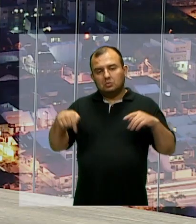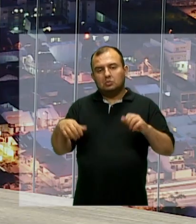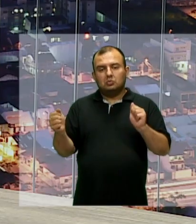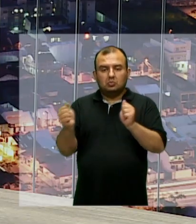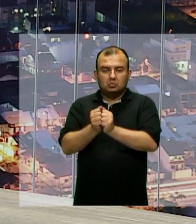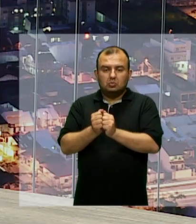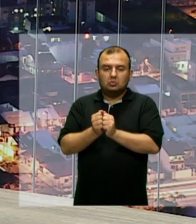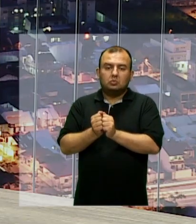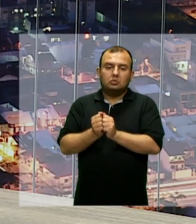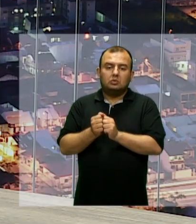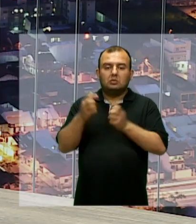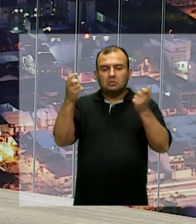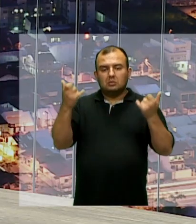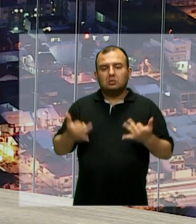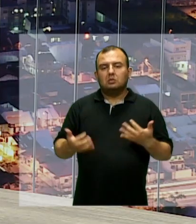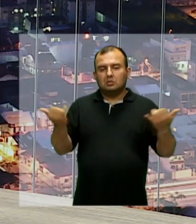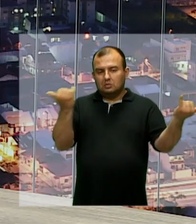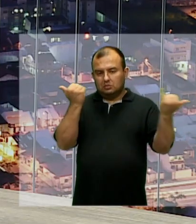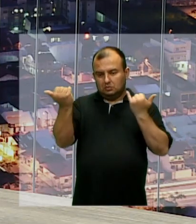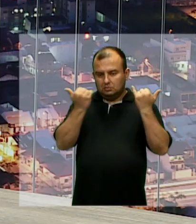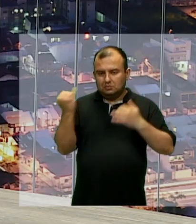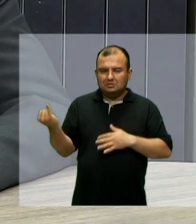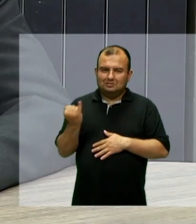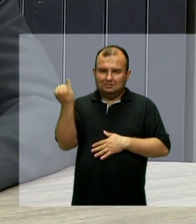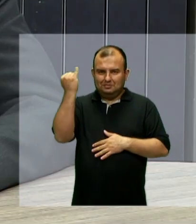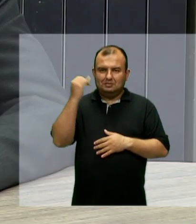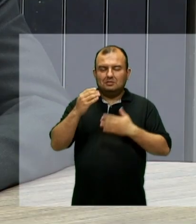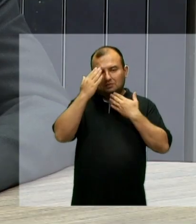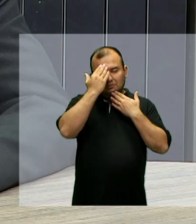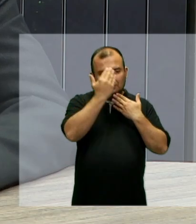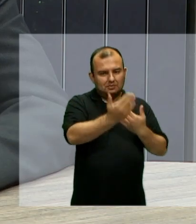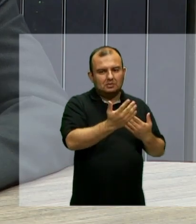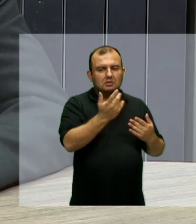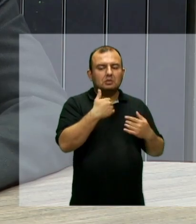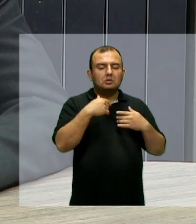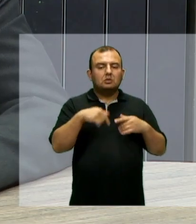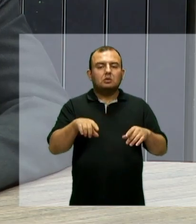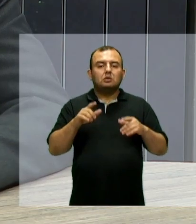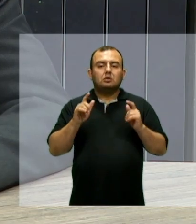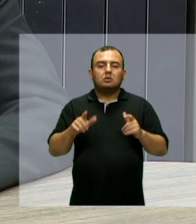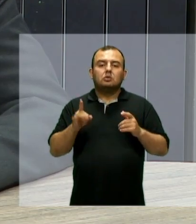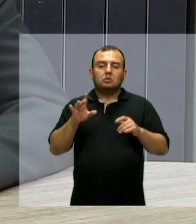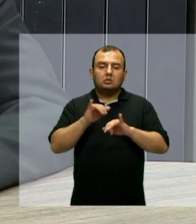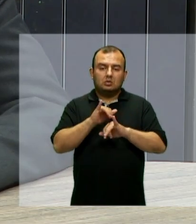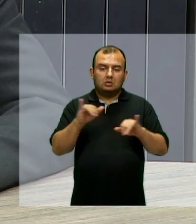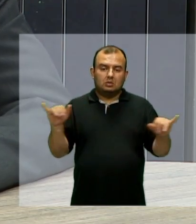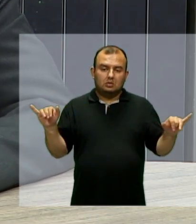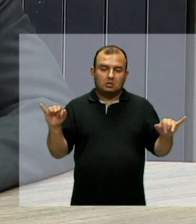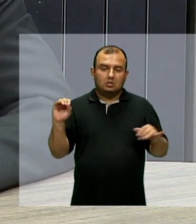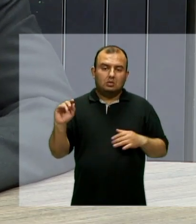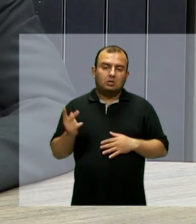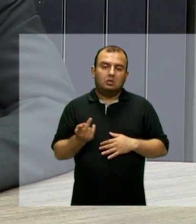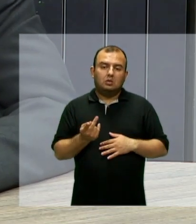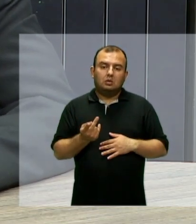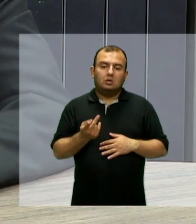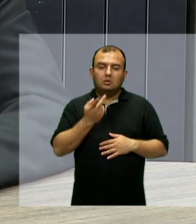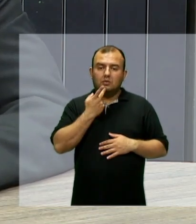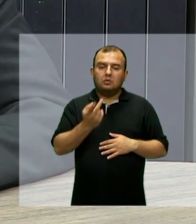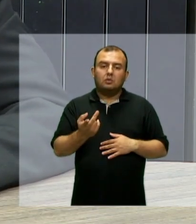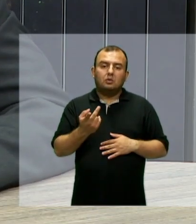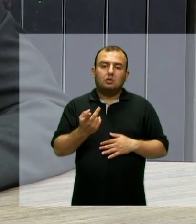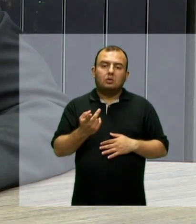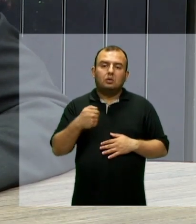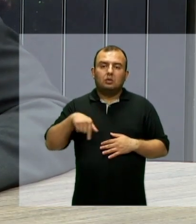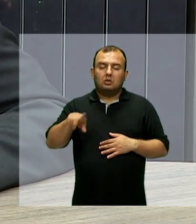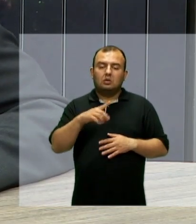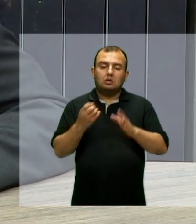conosco e nos trazer tanta informação importante. Muito obrigado, eu que agradeço o espaço. Só queria aproveitar a oportunidade um pouquinho para avisar que nós estamos